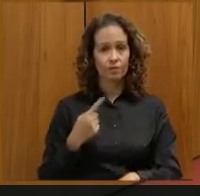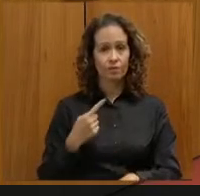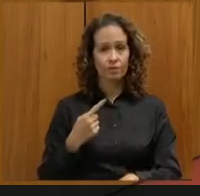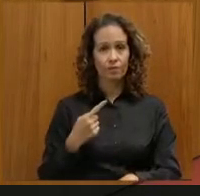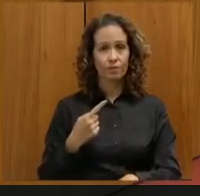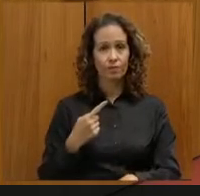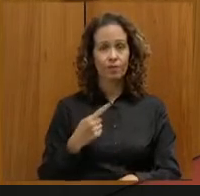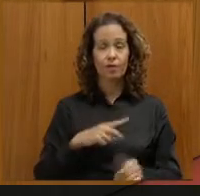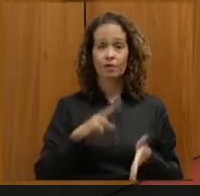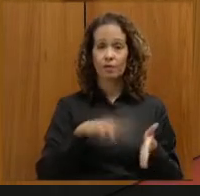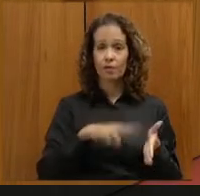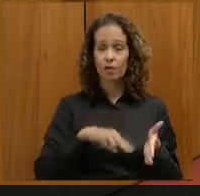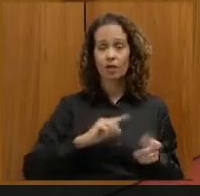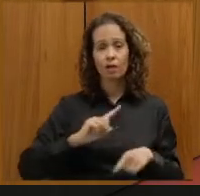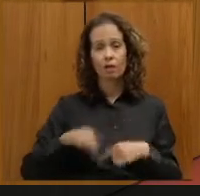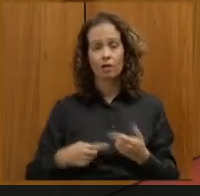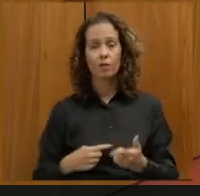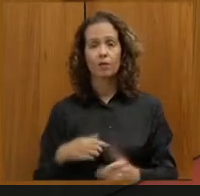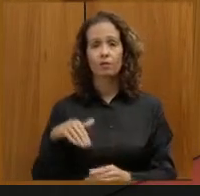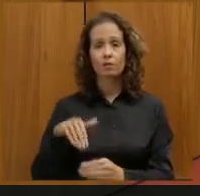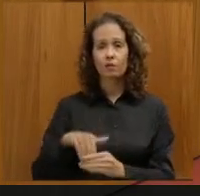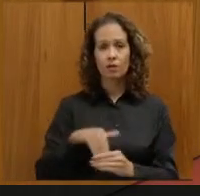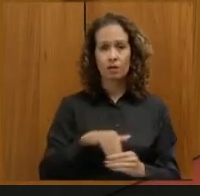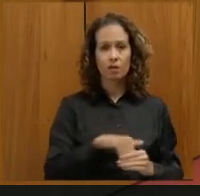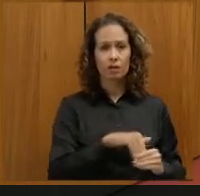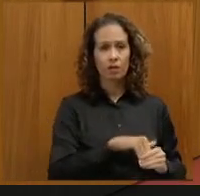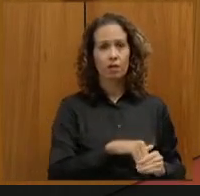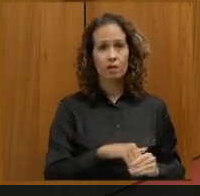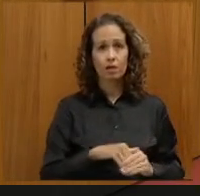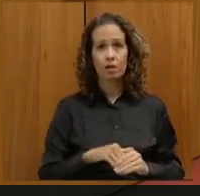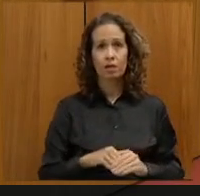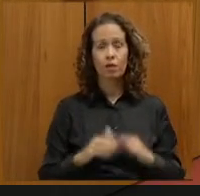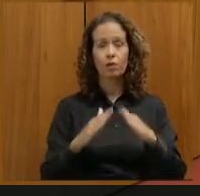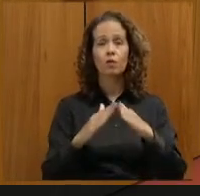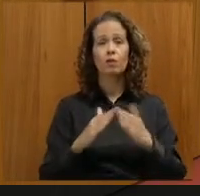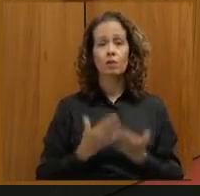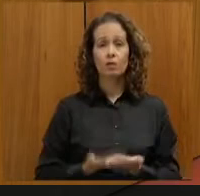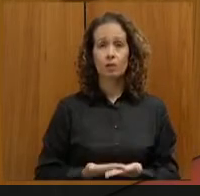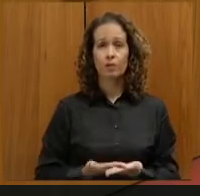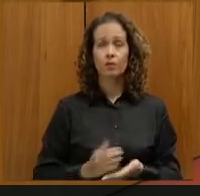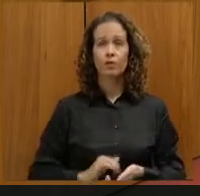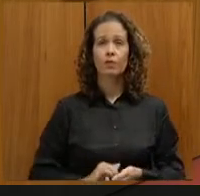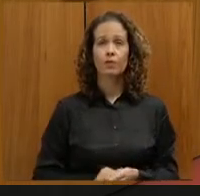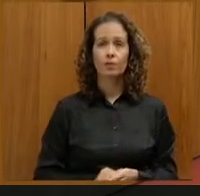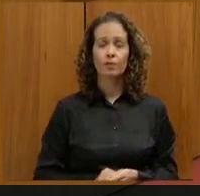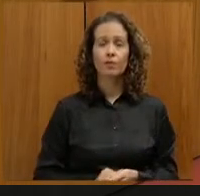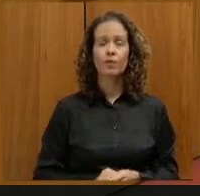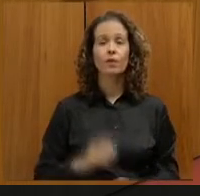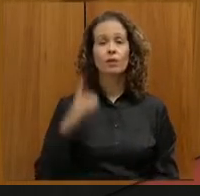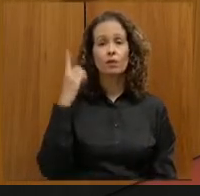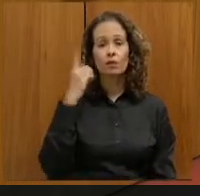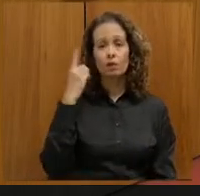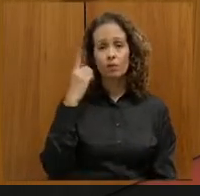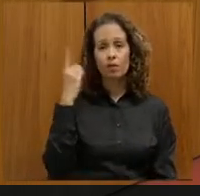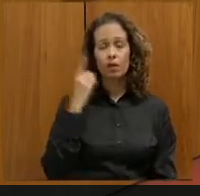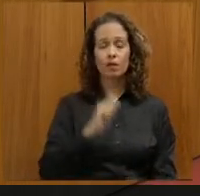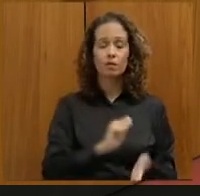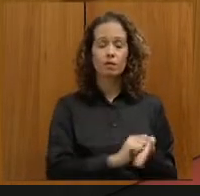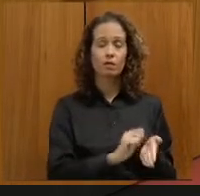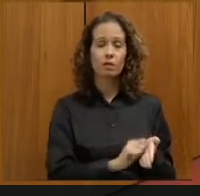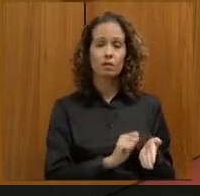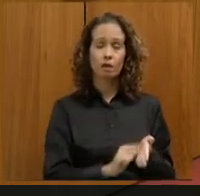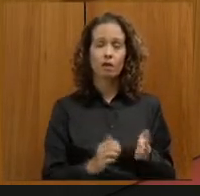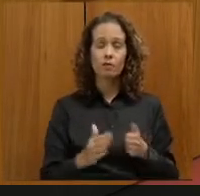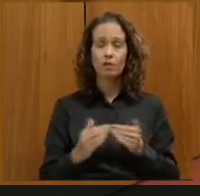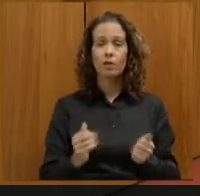e vamos ler e depois colocar em votação os requerimentos e o deputado que subscreve requer